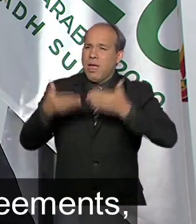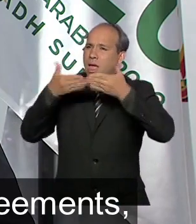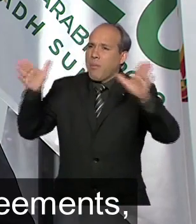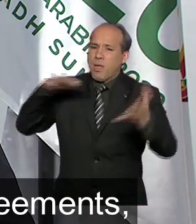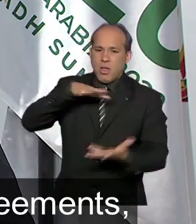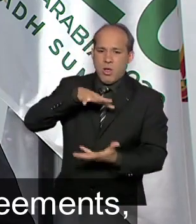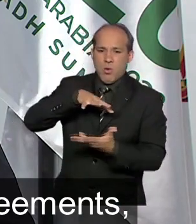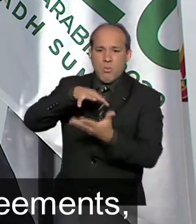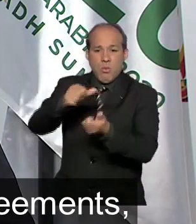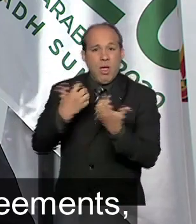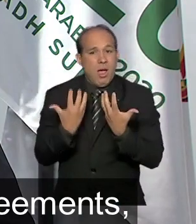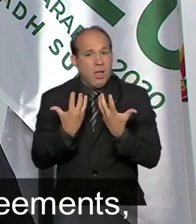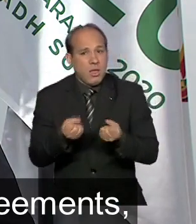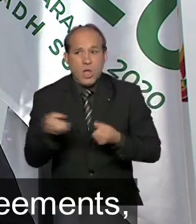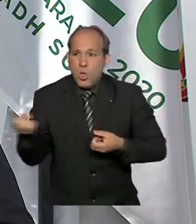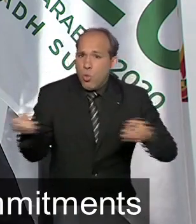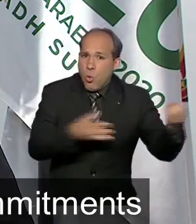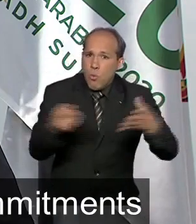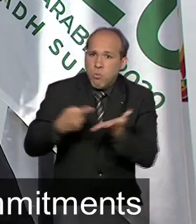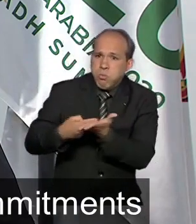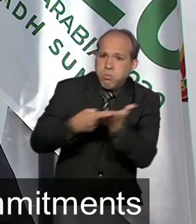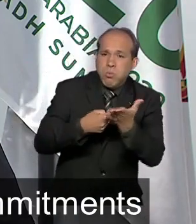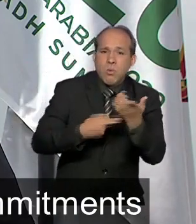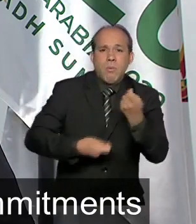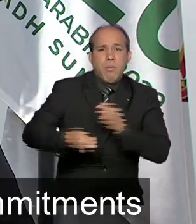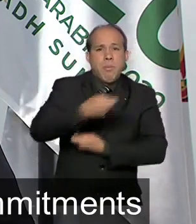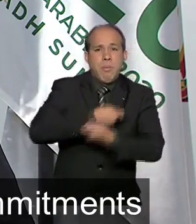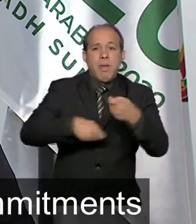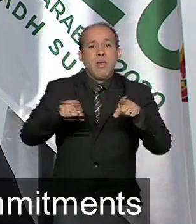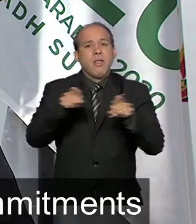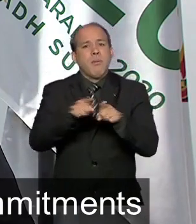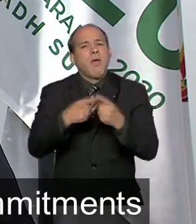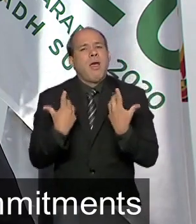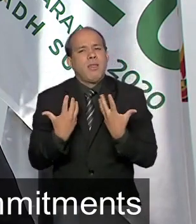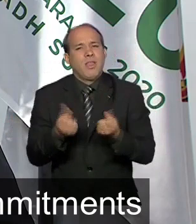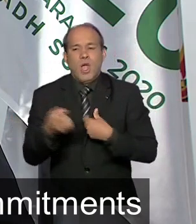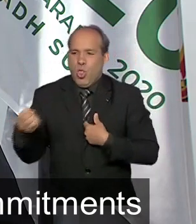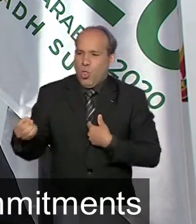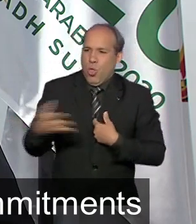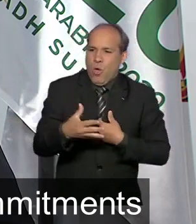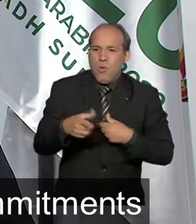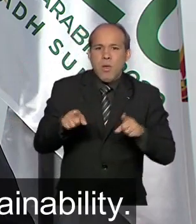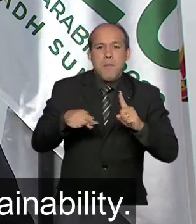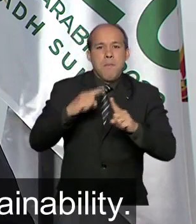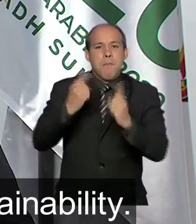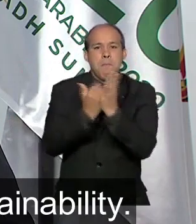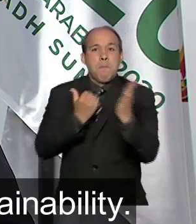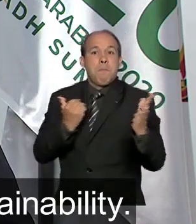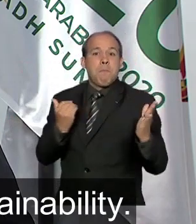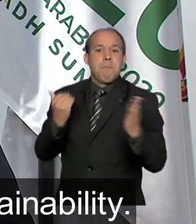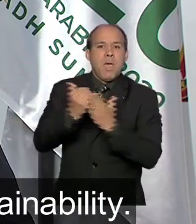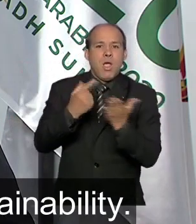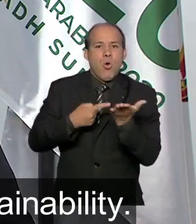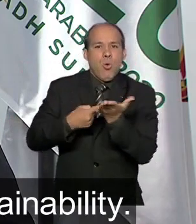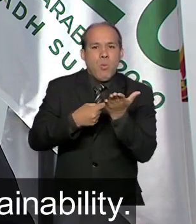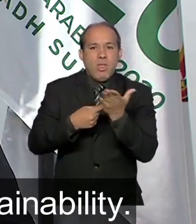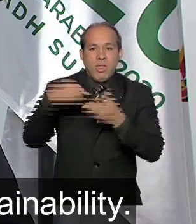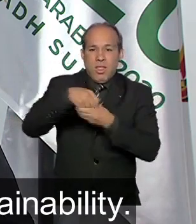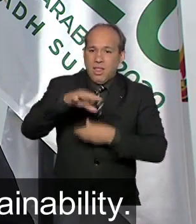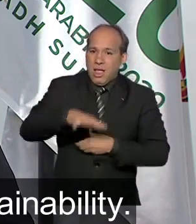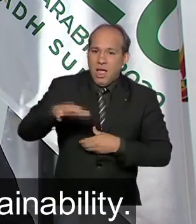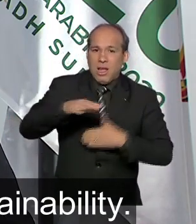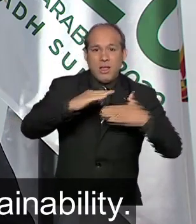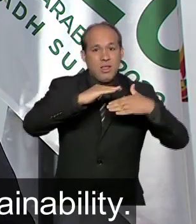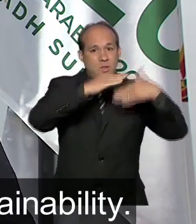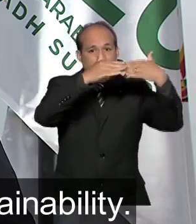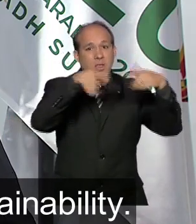não apenas a buscar novos acordos comerciais mas também assumiu novos e maiores compromissos nas áreas do desenvolvimento